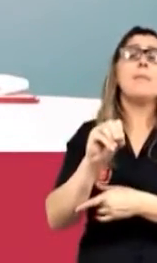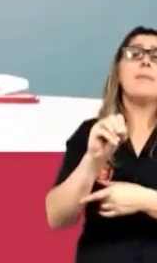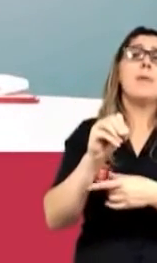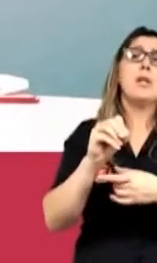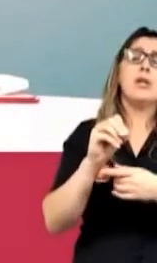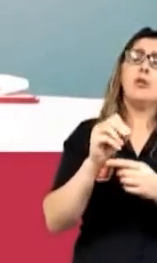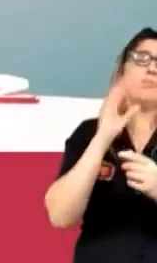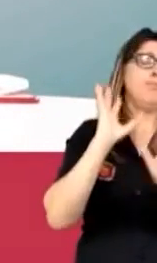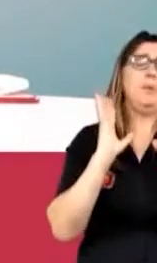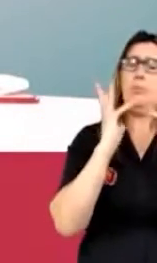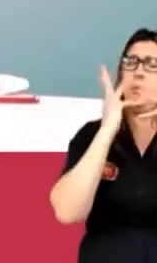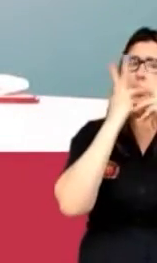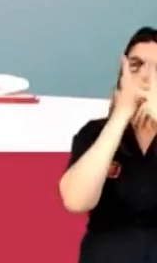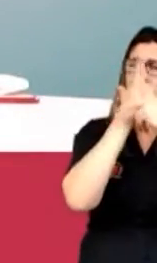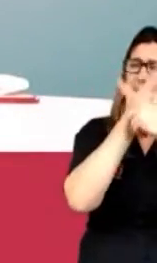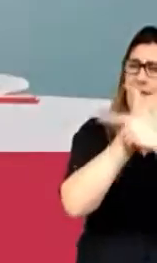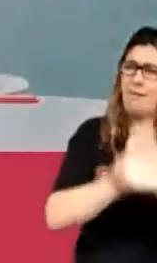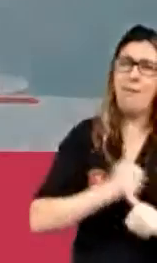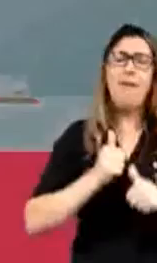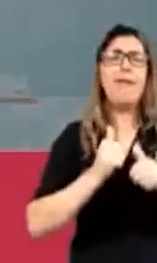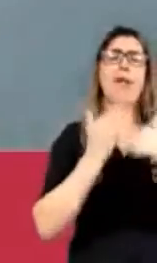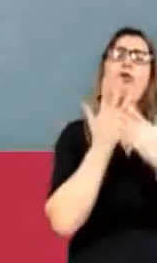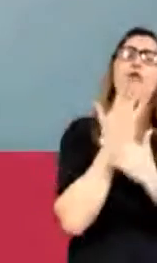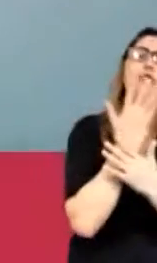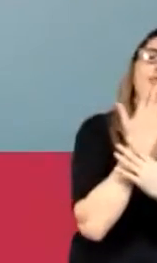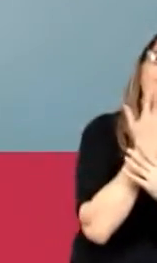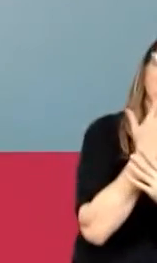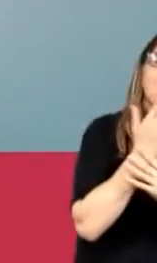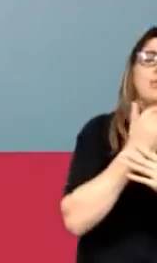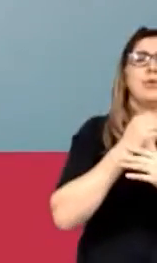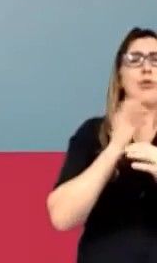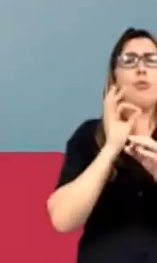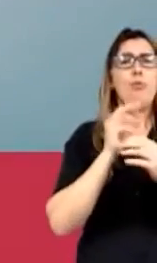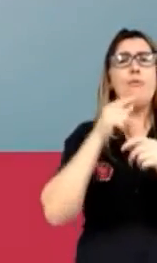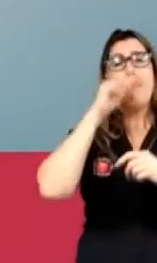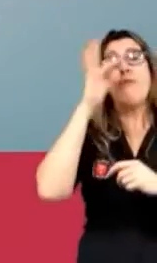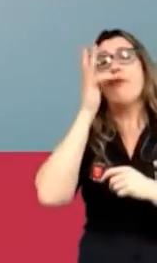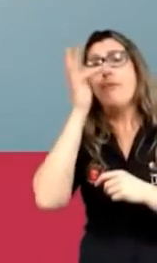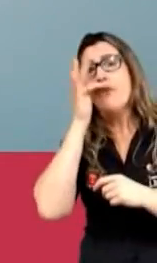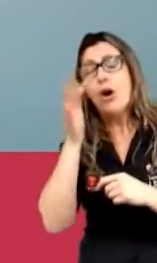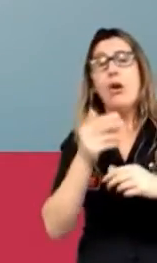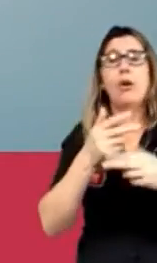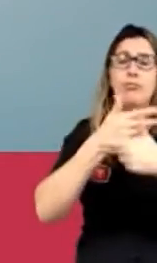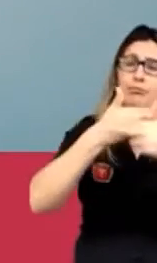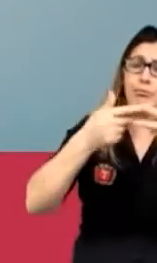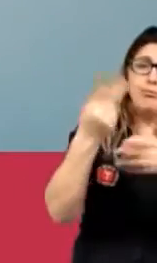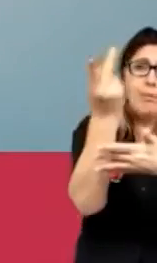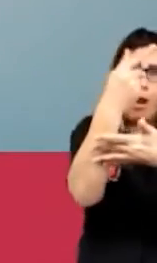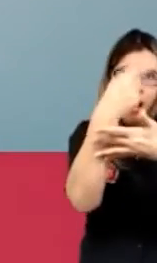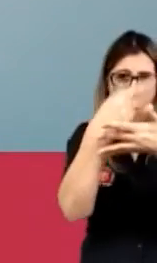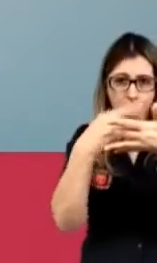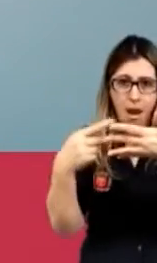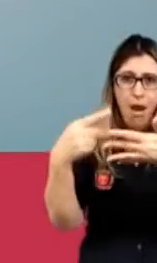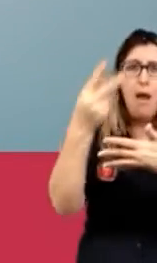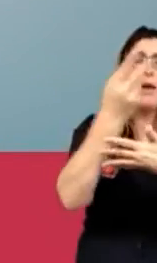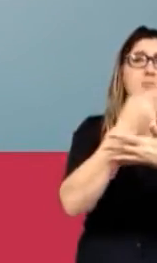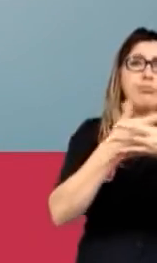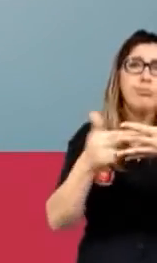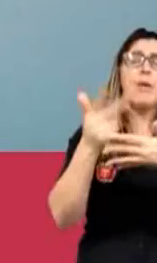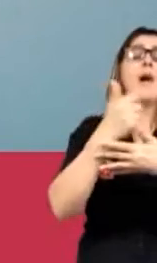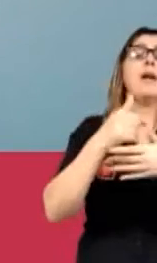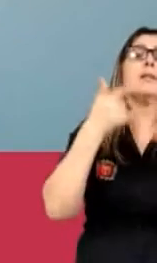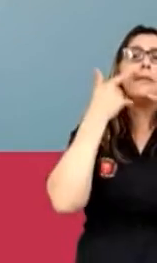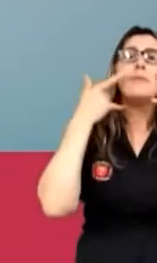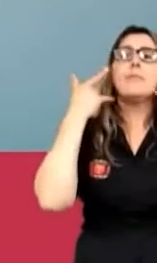gente que pendurou em varalzinho em casa, achei muito bonito a iniciativa dos curitibanos, várias em várias regiões doando